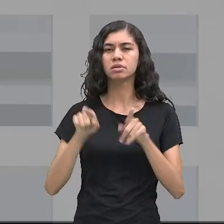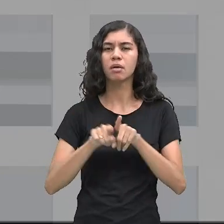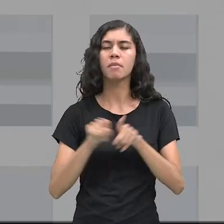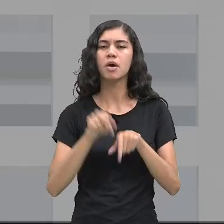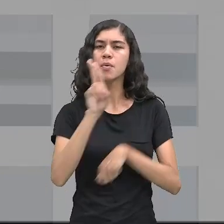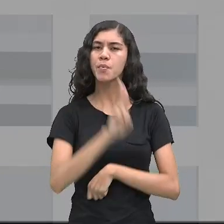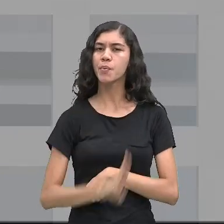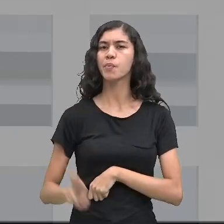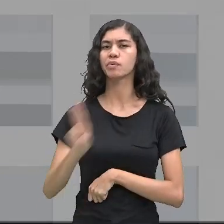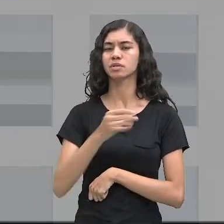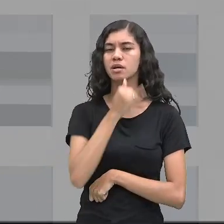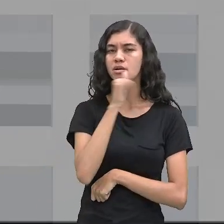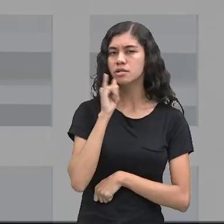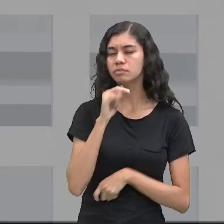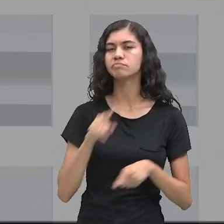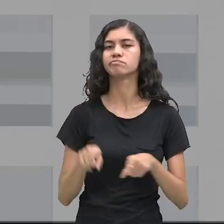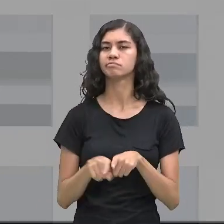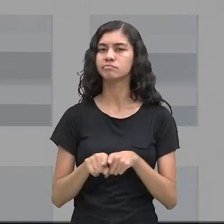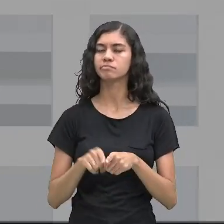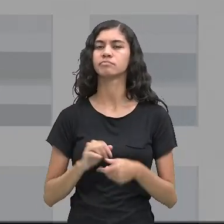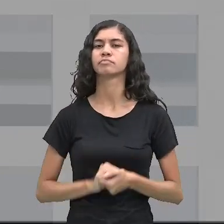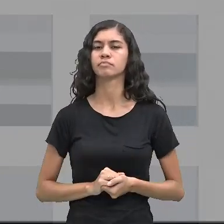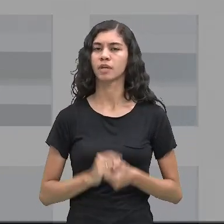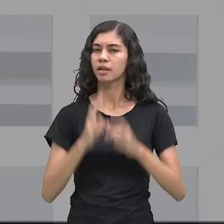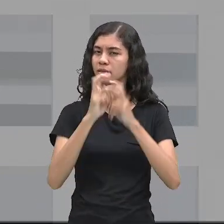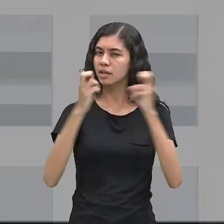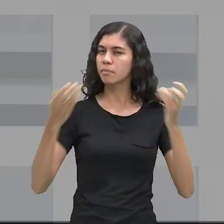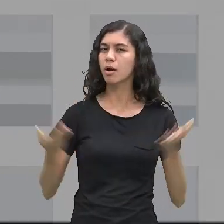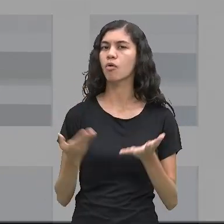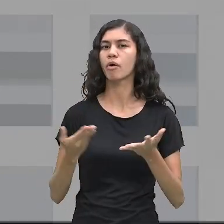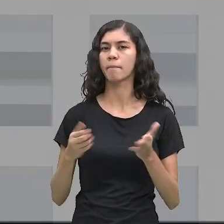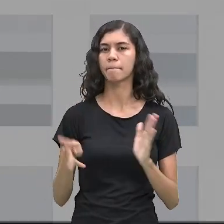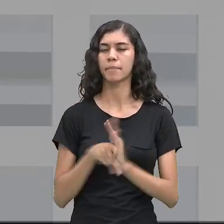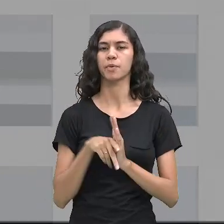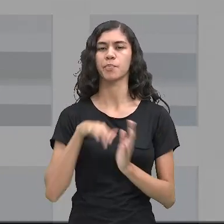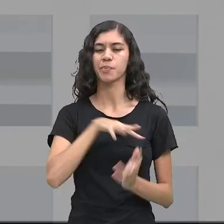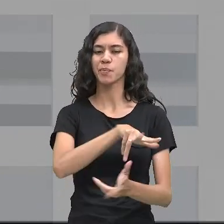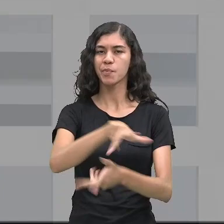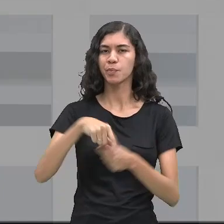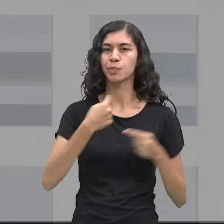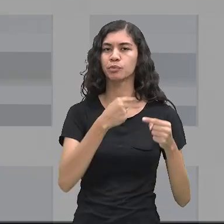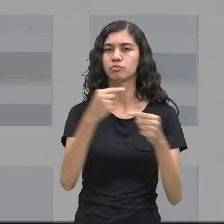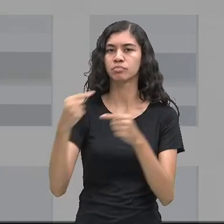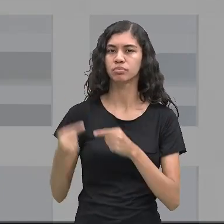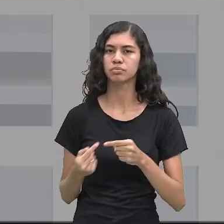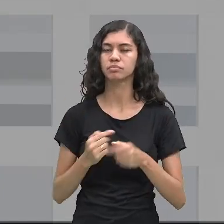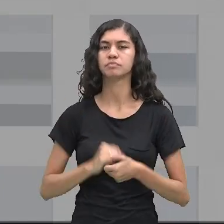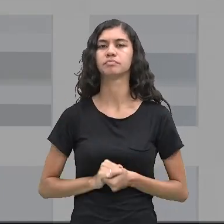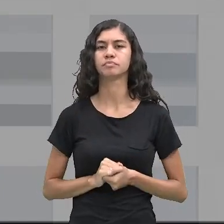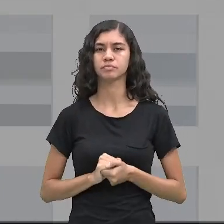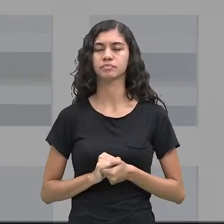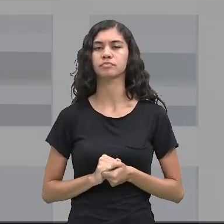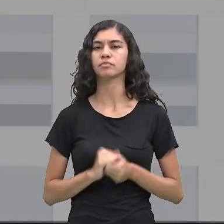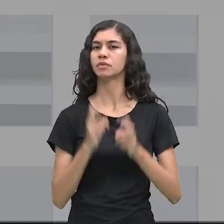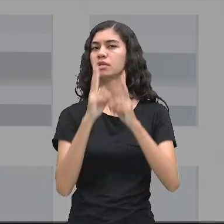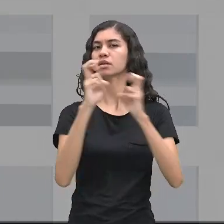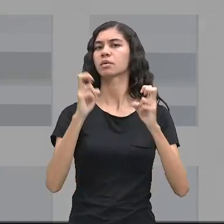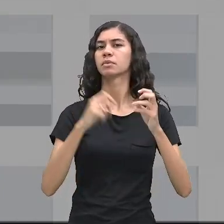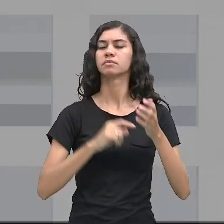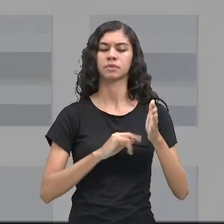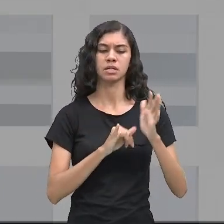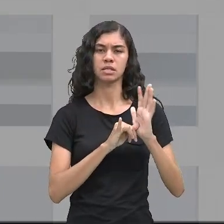é? Isso é um tema que está permeando a discussão no mundo inteiro. Então, olha só, o tema geradores já se